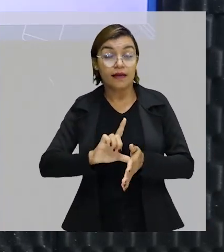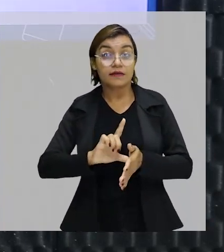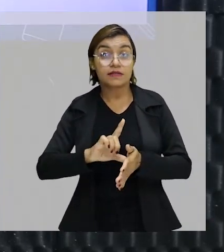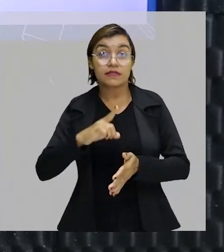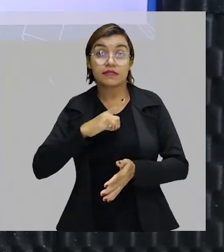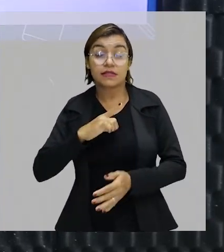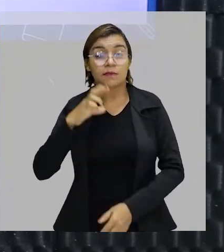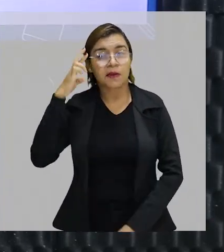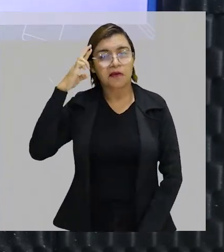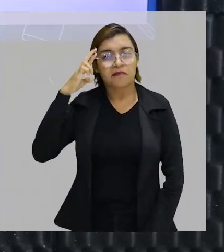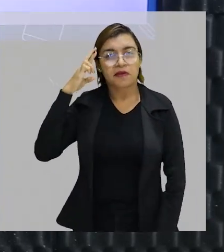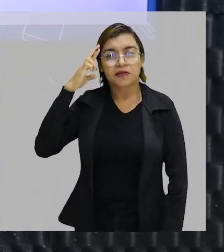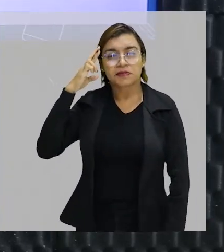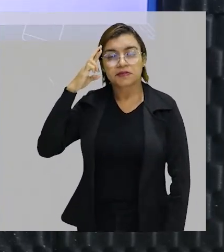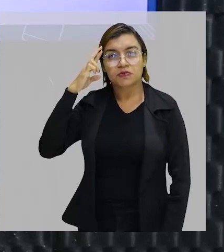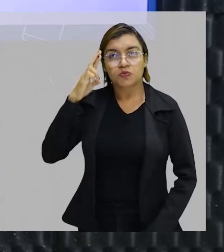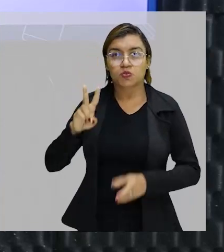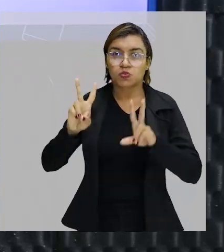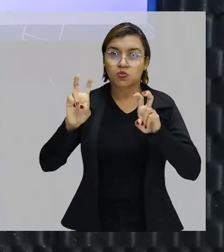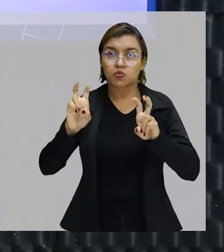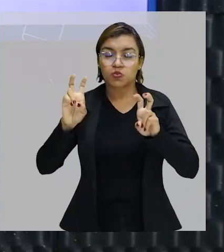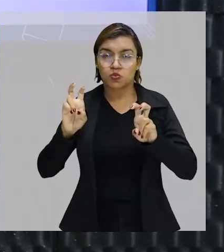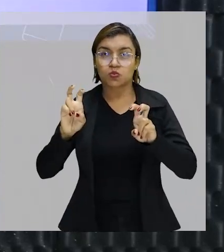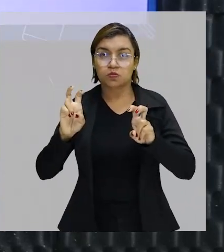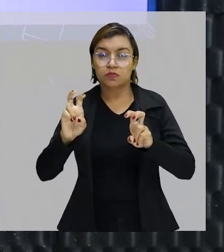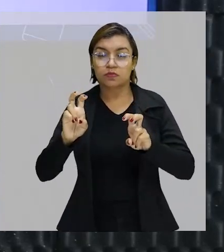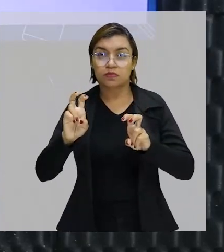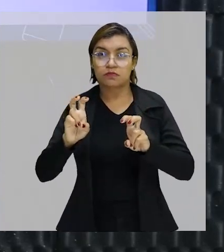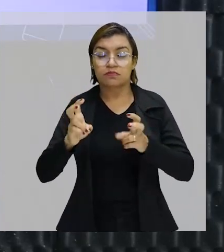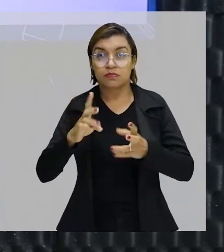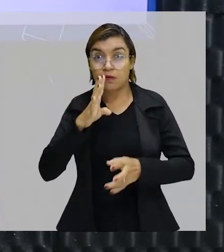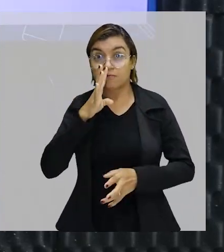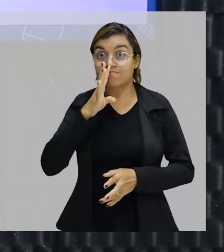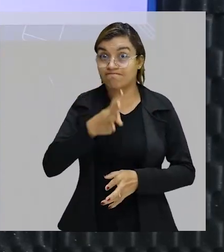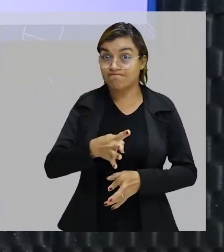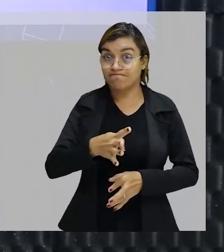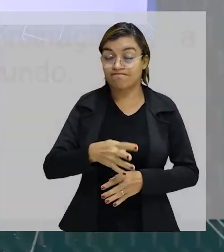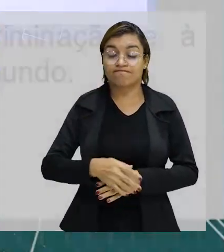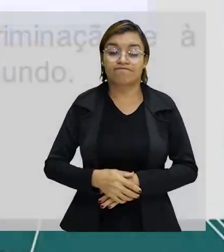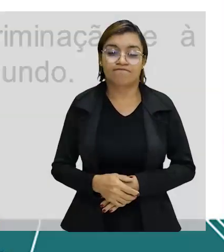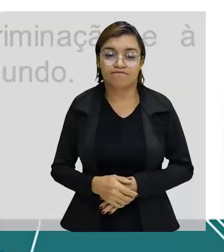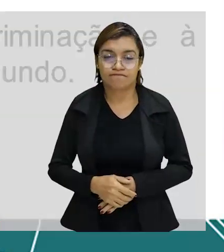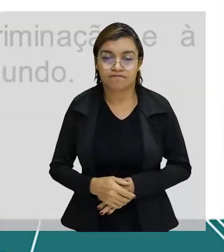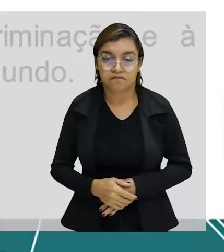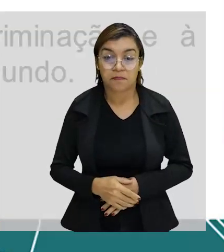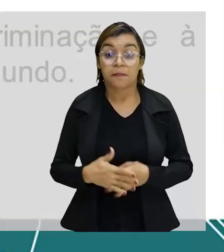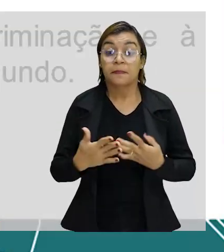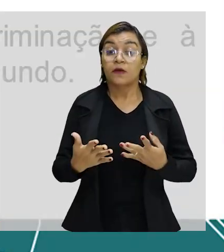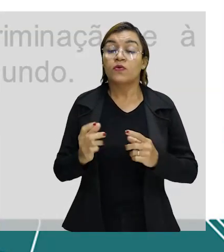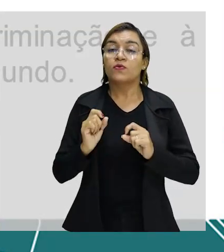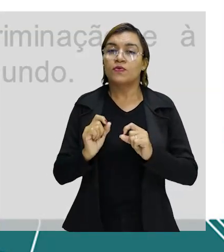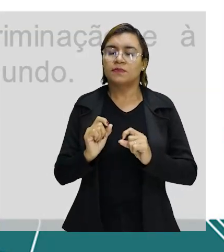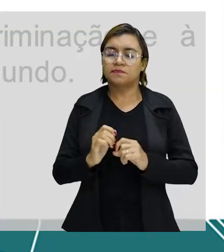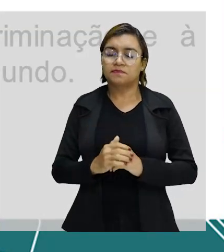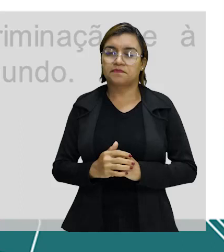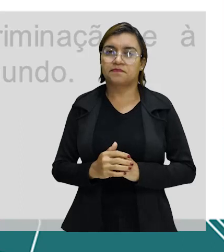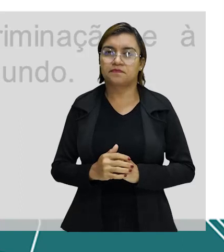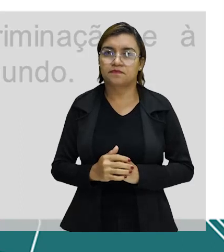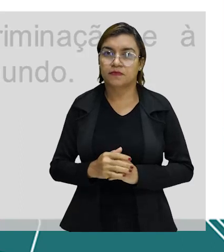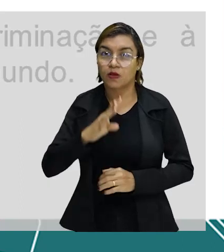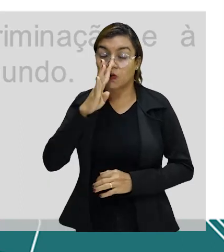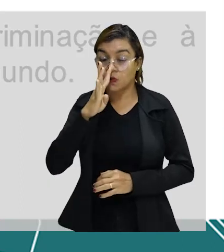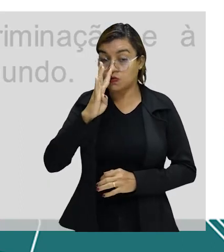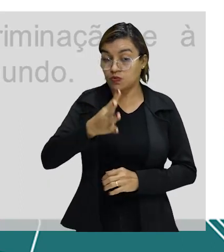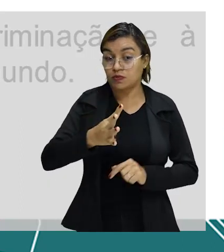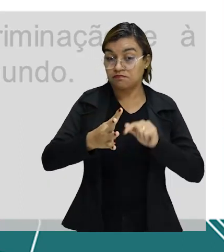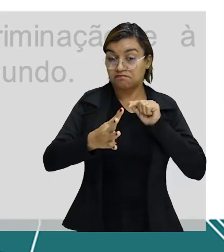uma reflexão sobre aquilo que ela está emitindo um julgamento. Ok? Por causa disso, esse